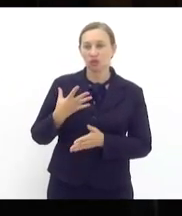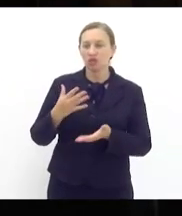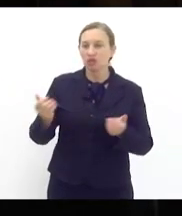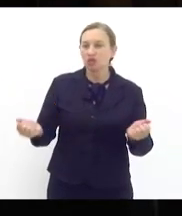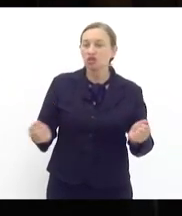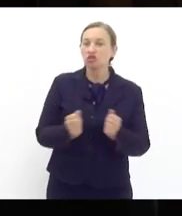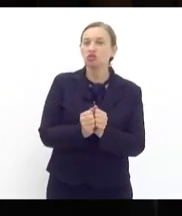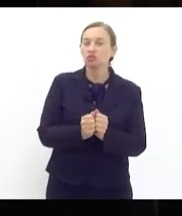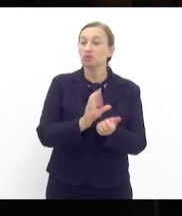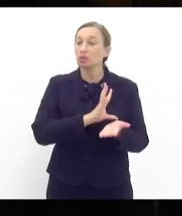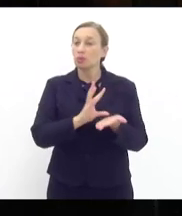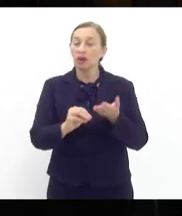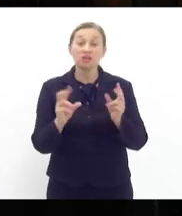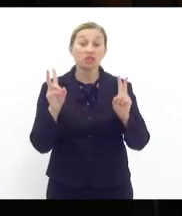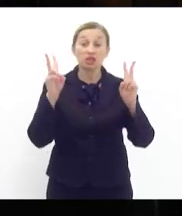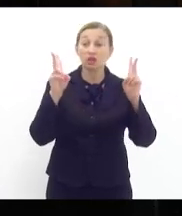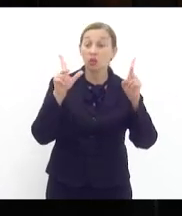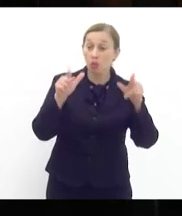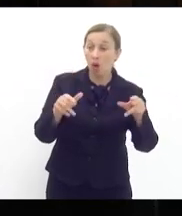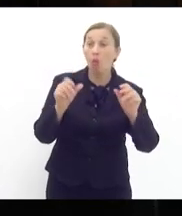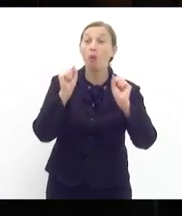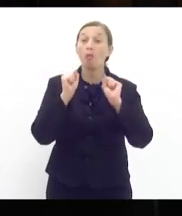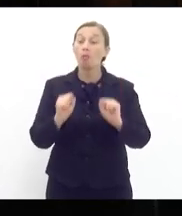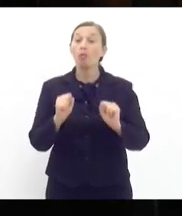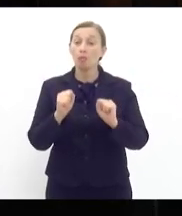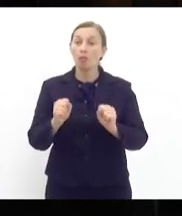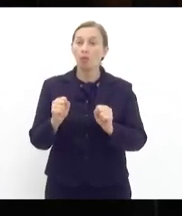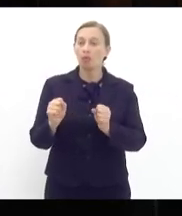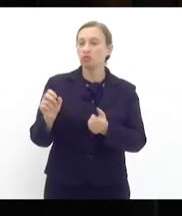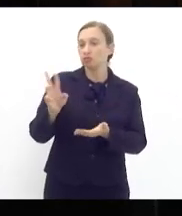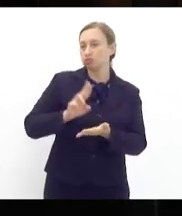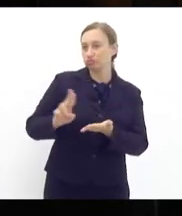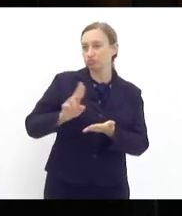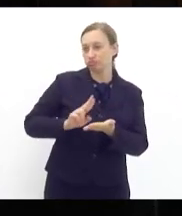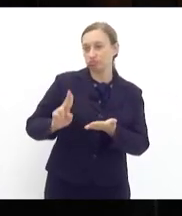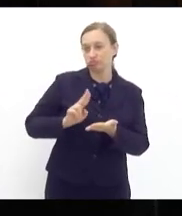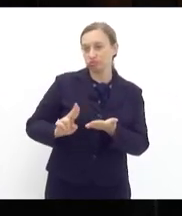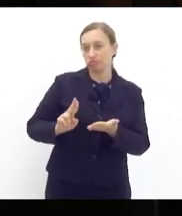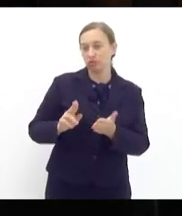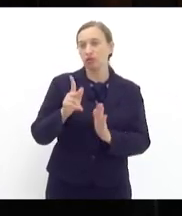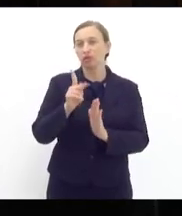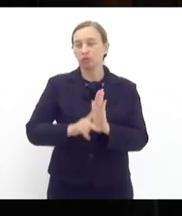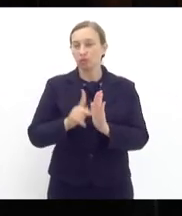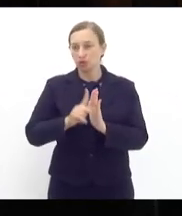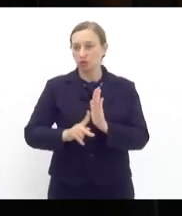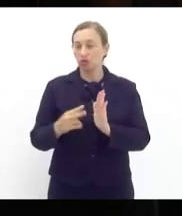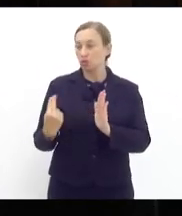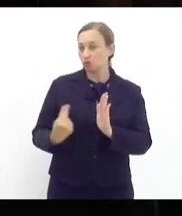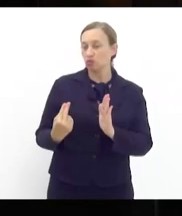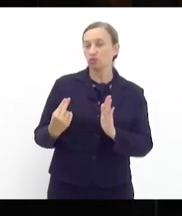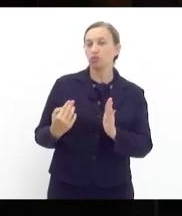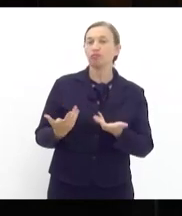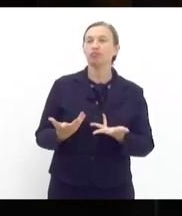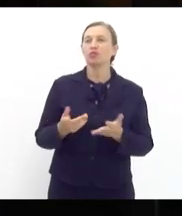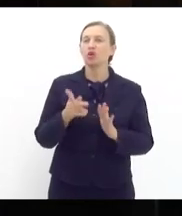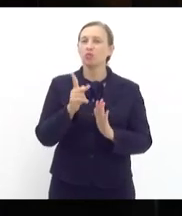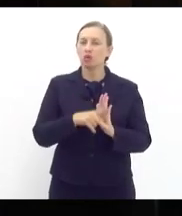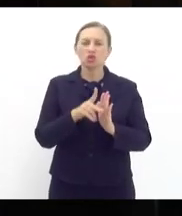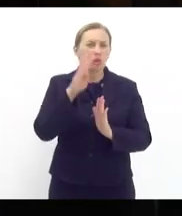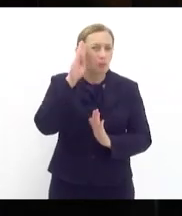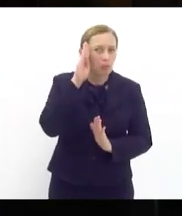possam assinar os projetos como coautor projetos que são